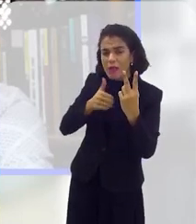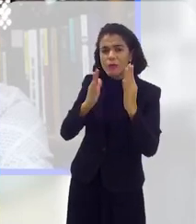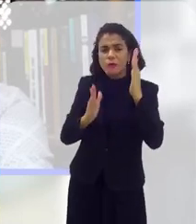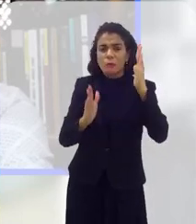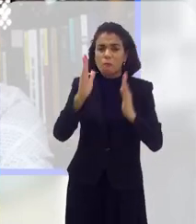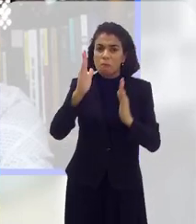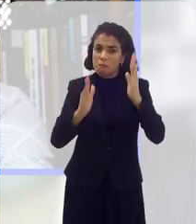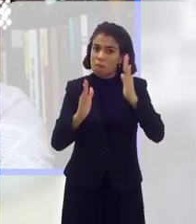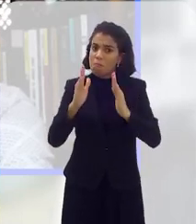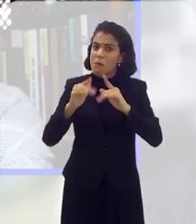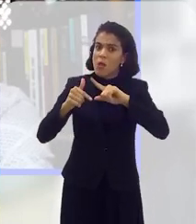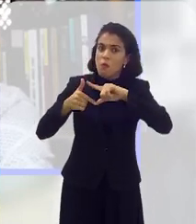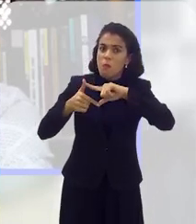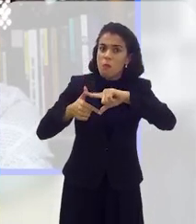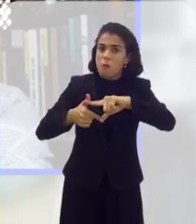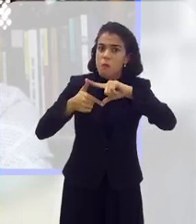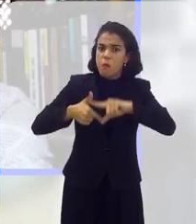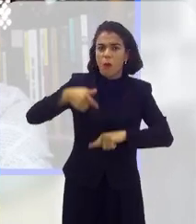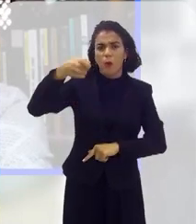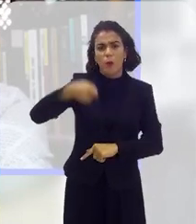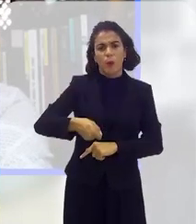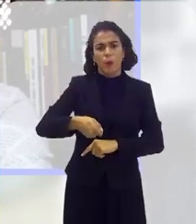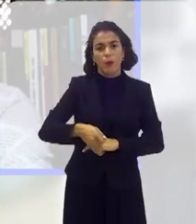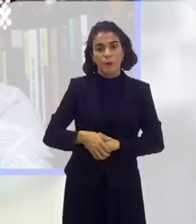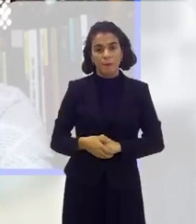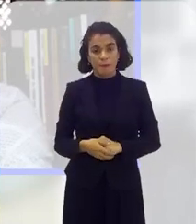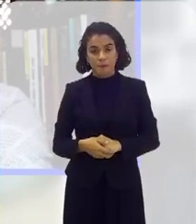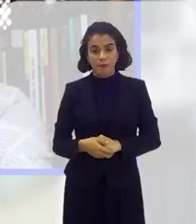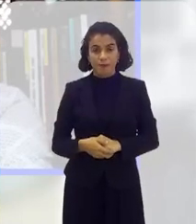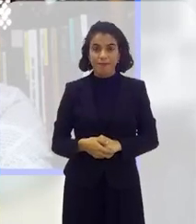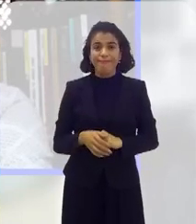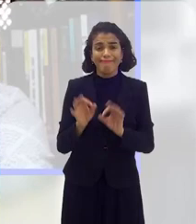mulheres num período tão conservador?